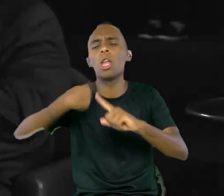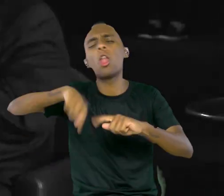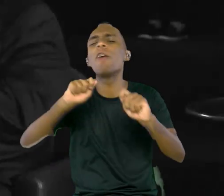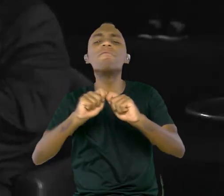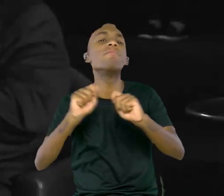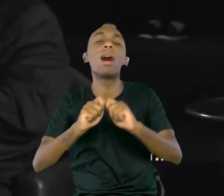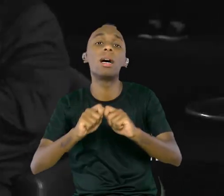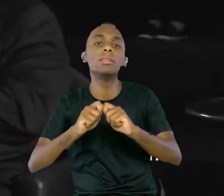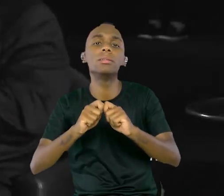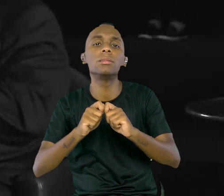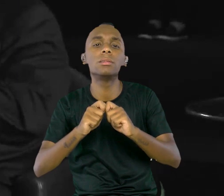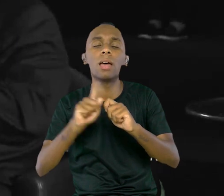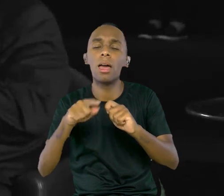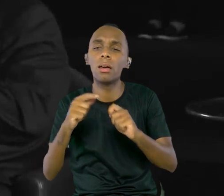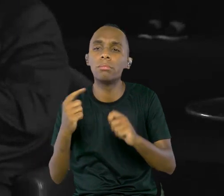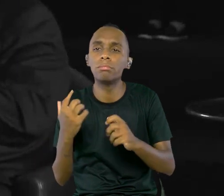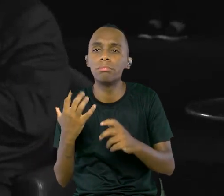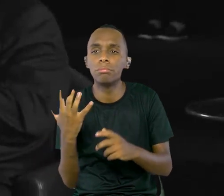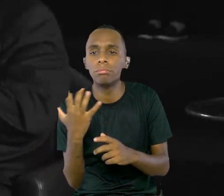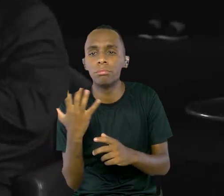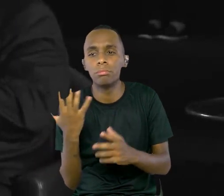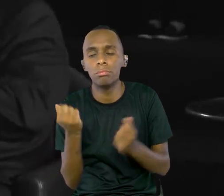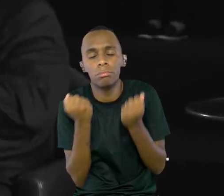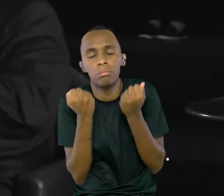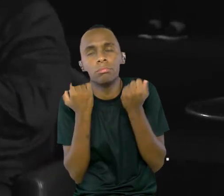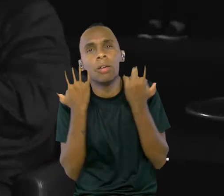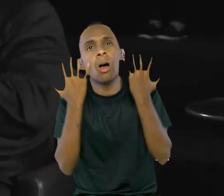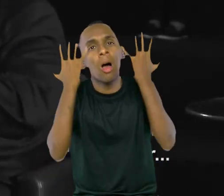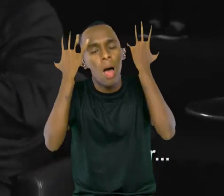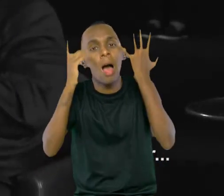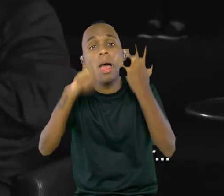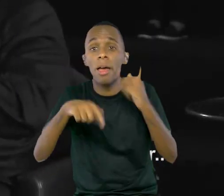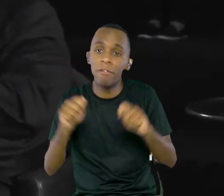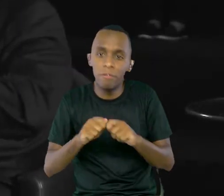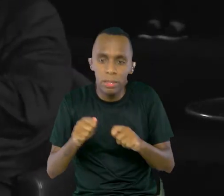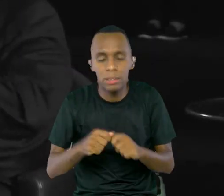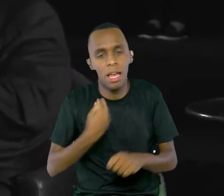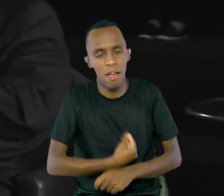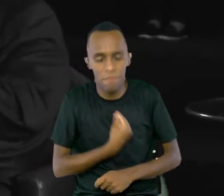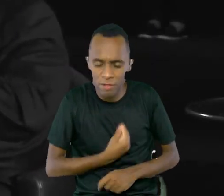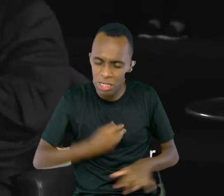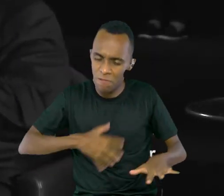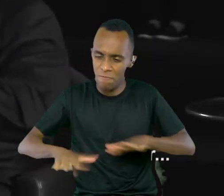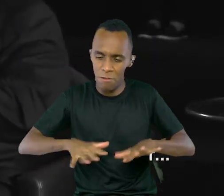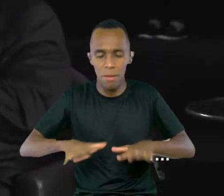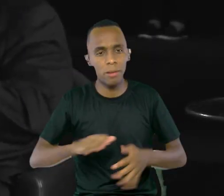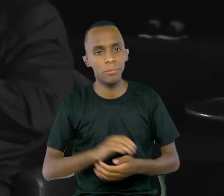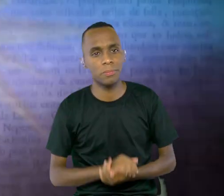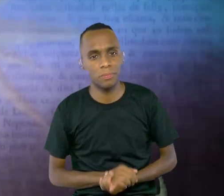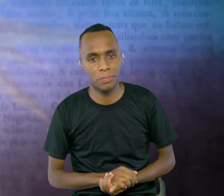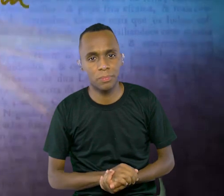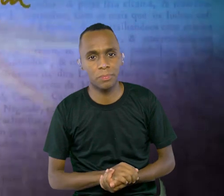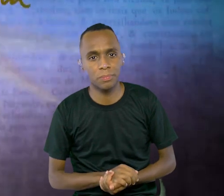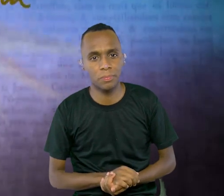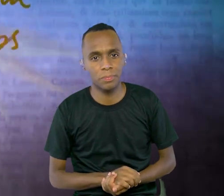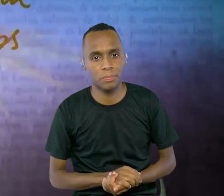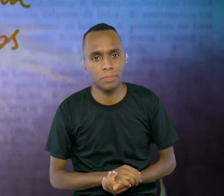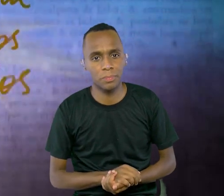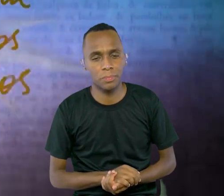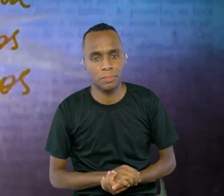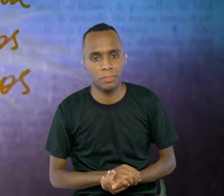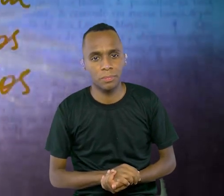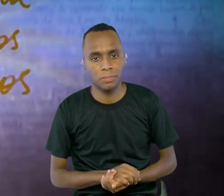que fazemos o que fazemos? Encantar. Porque encantar significa fazer a vida vibrar.